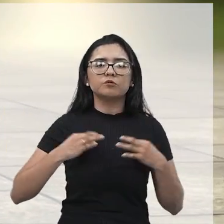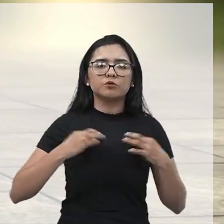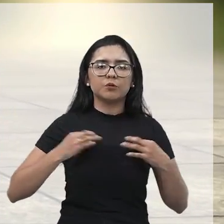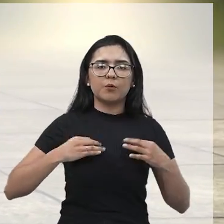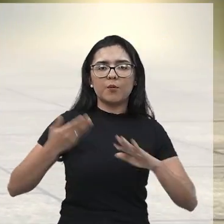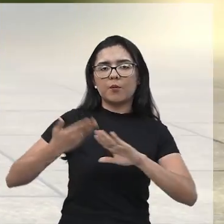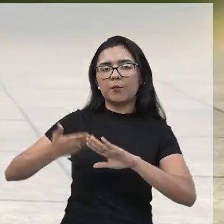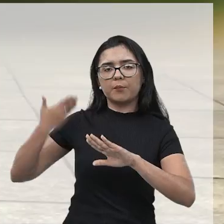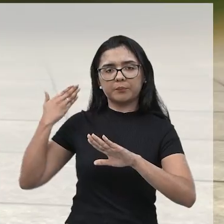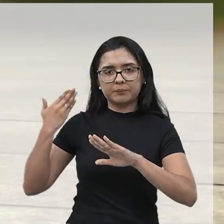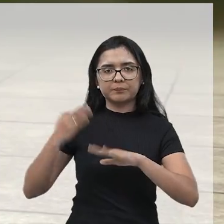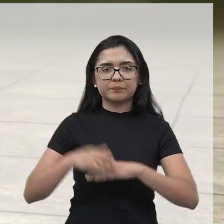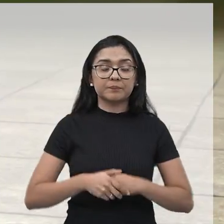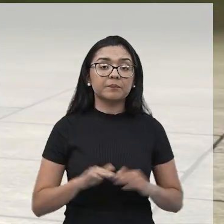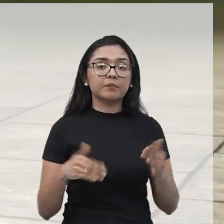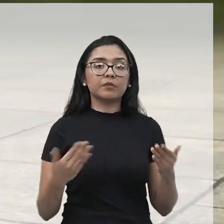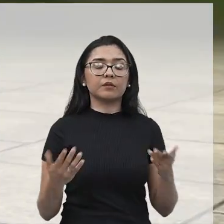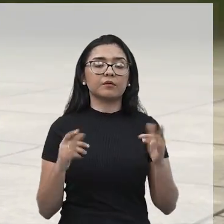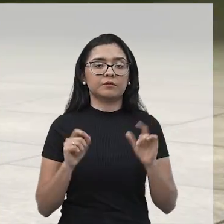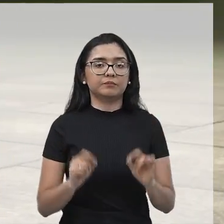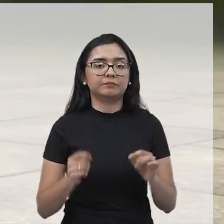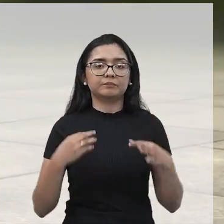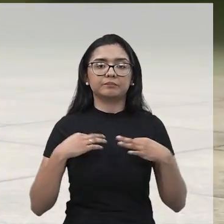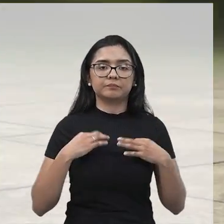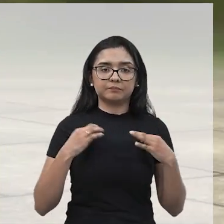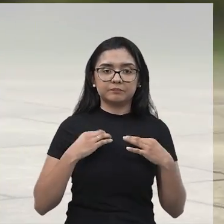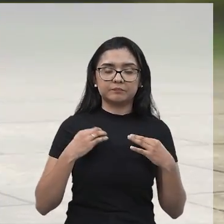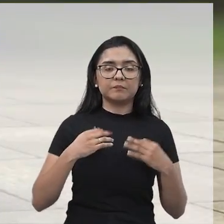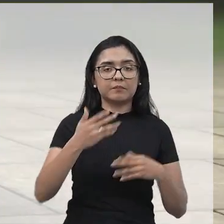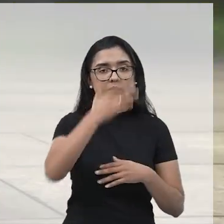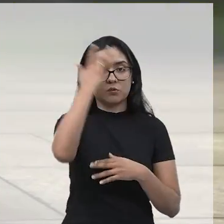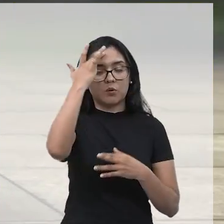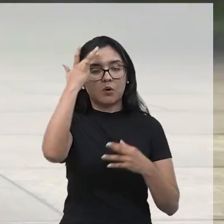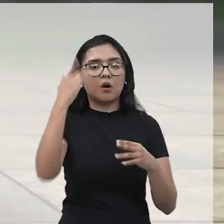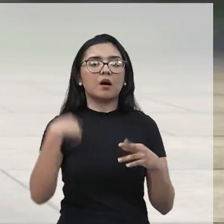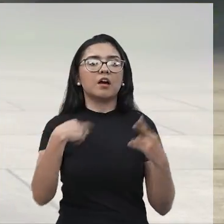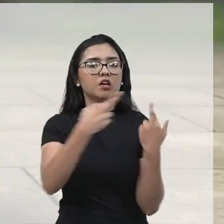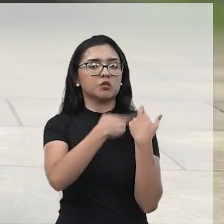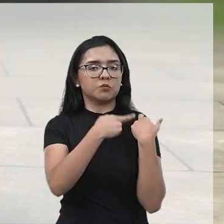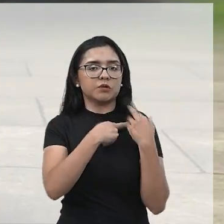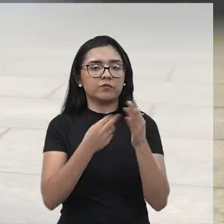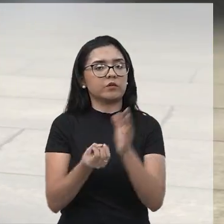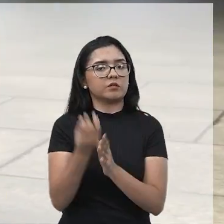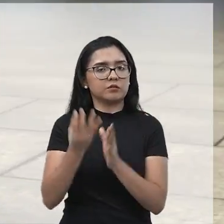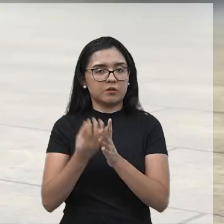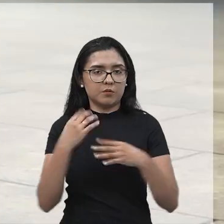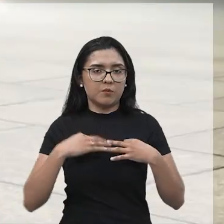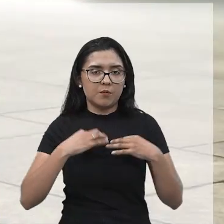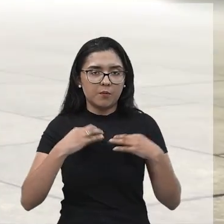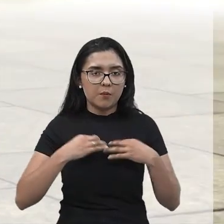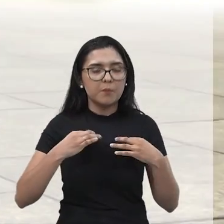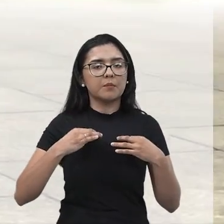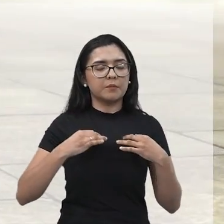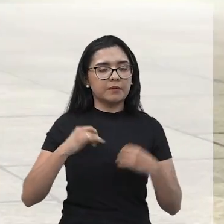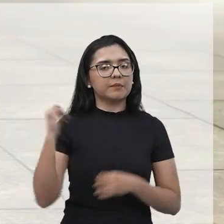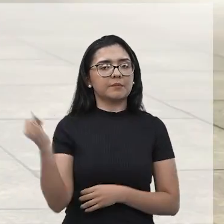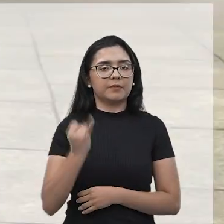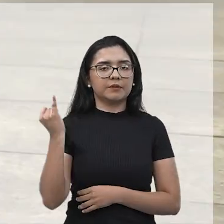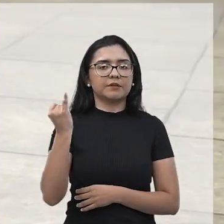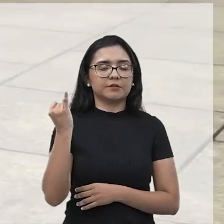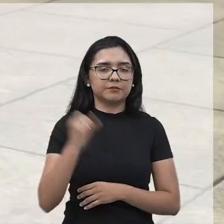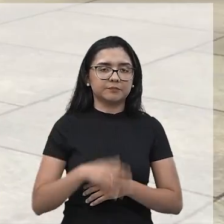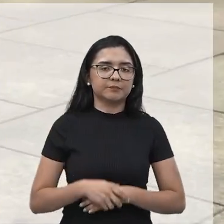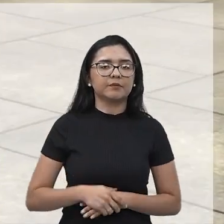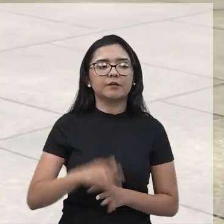os personagens. Então, o figurinista, ele é de fundamental importância também para que a